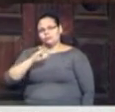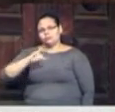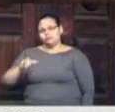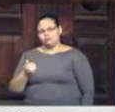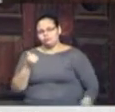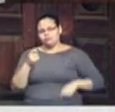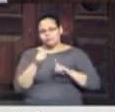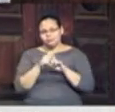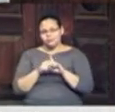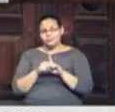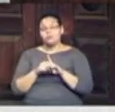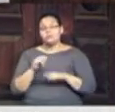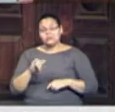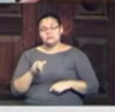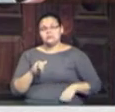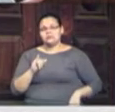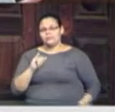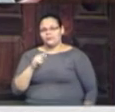se a inflação